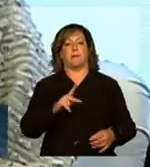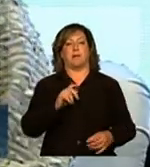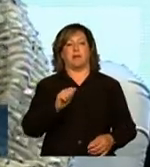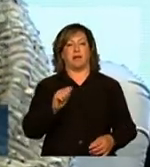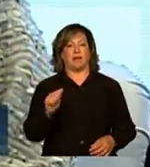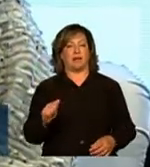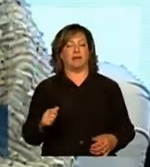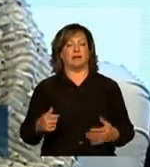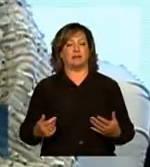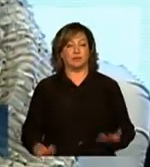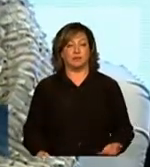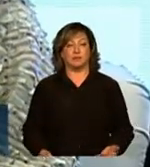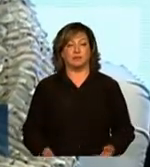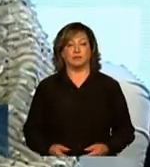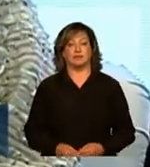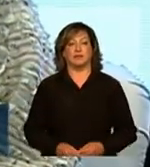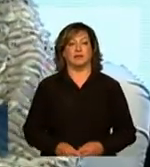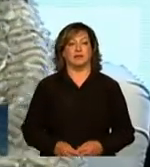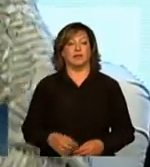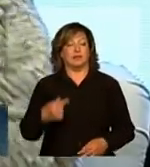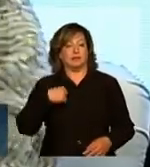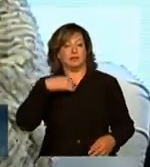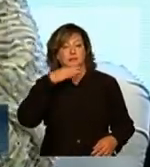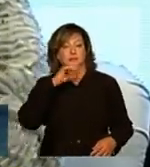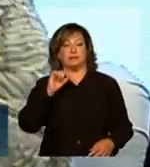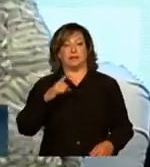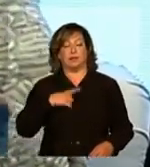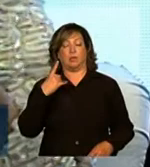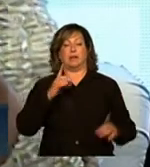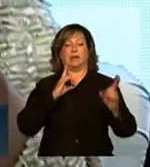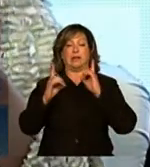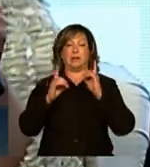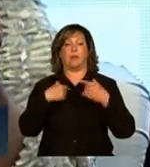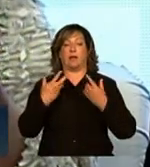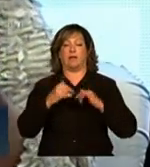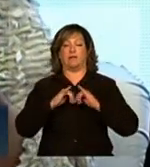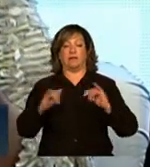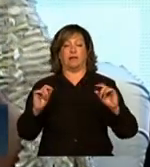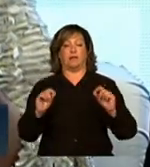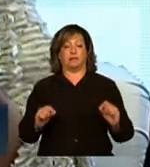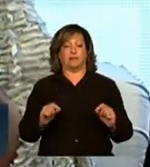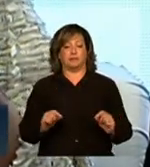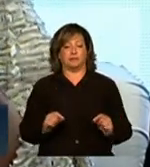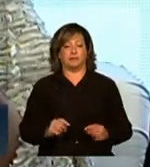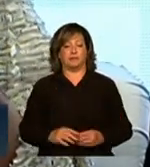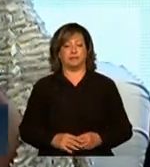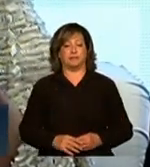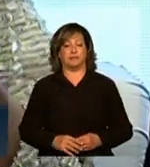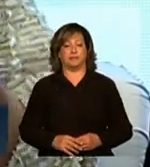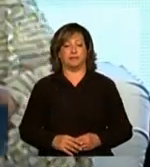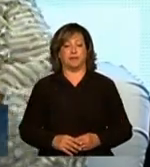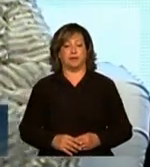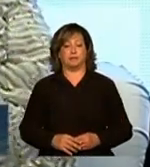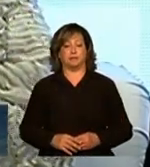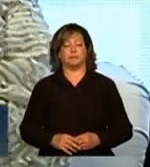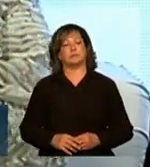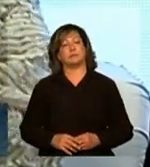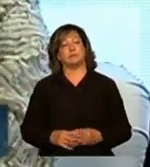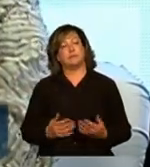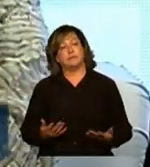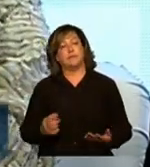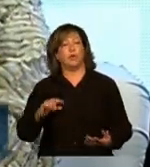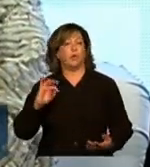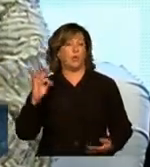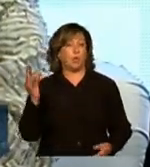Então, eu acho que tem um debate que eu queria registrar, que é, de certa forma, todo